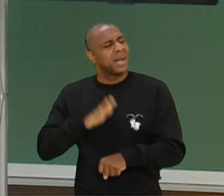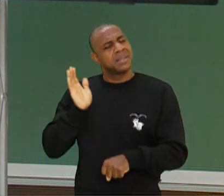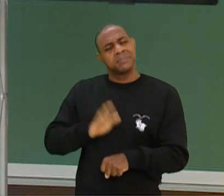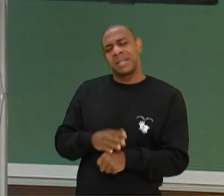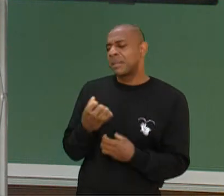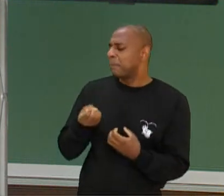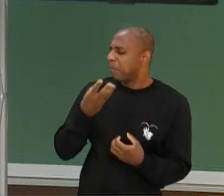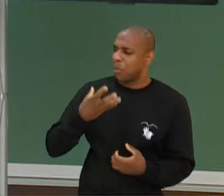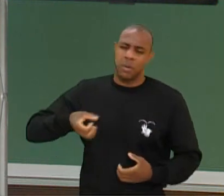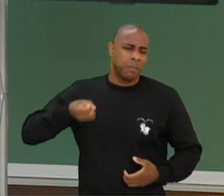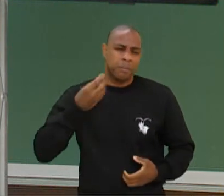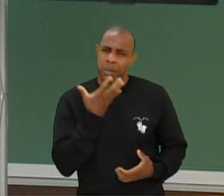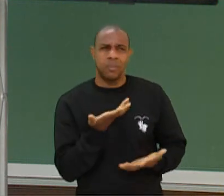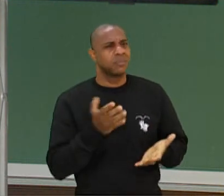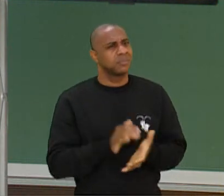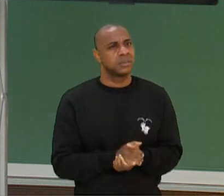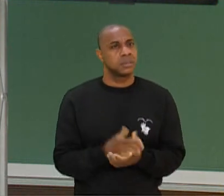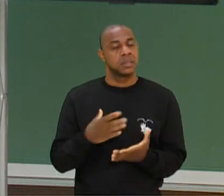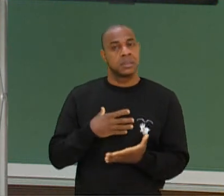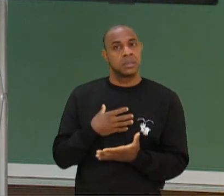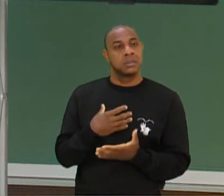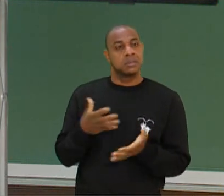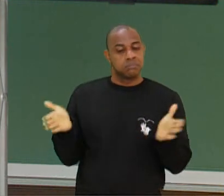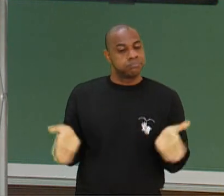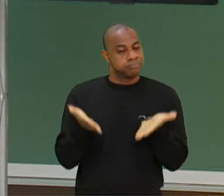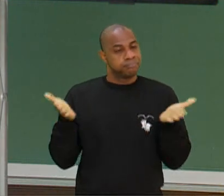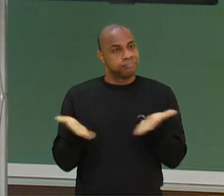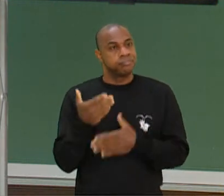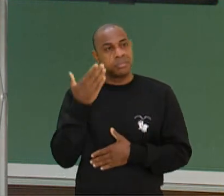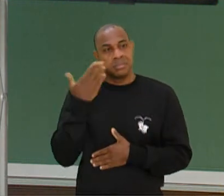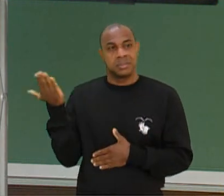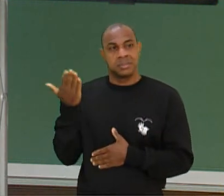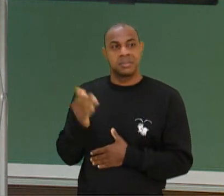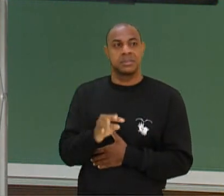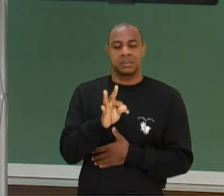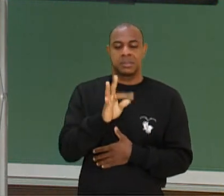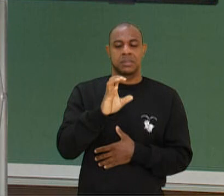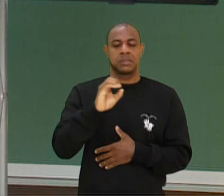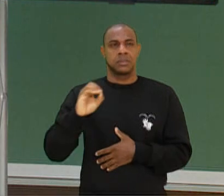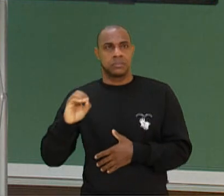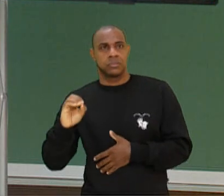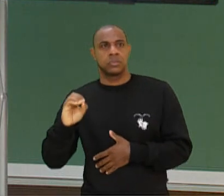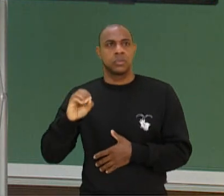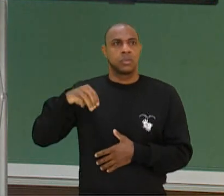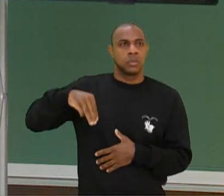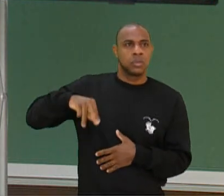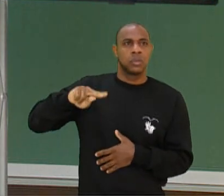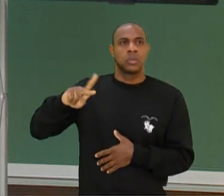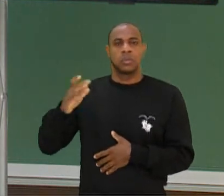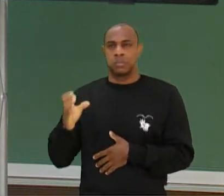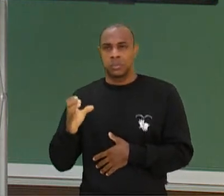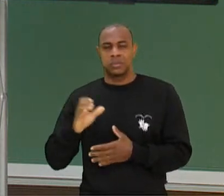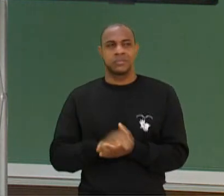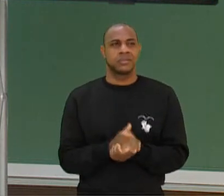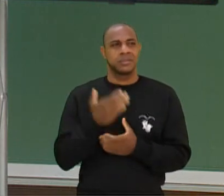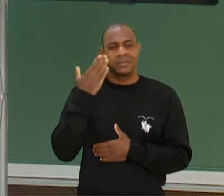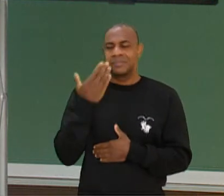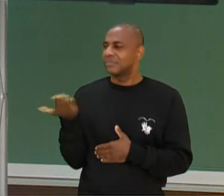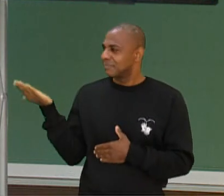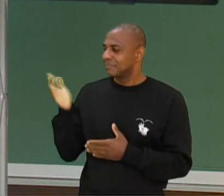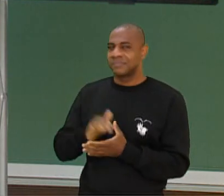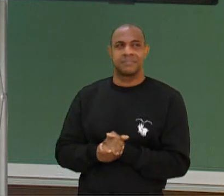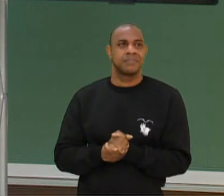demais, né? Então, ela tá dando ênfase aqui pelo too much. Vamos estudar sobre isso? Yes,